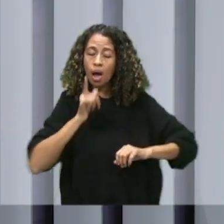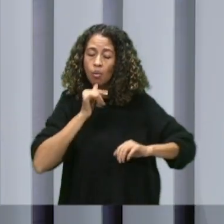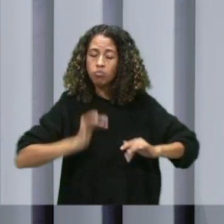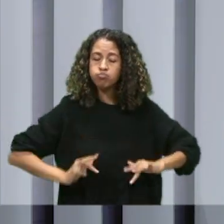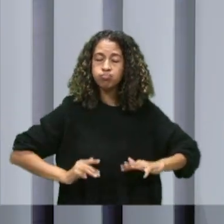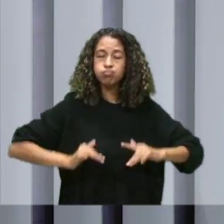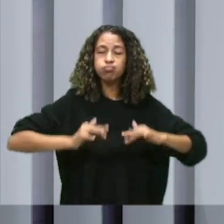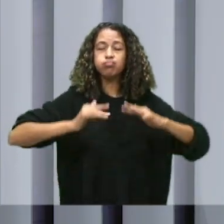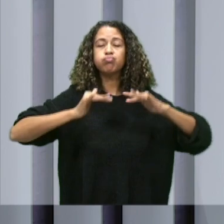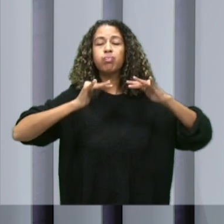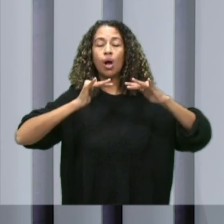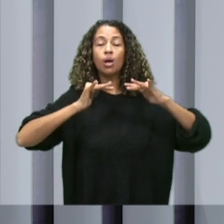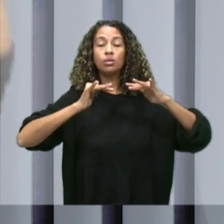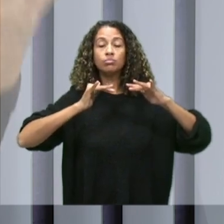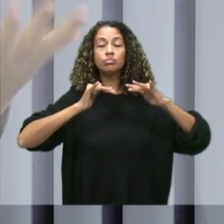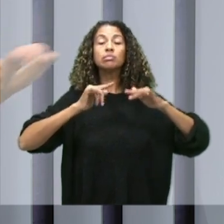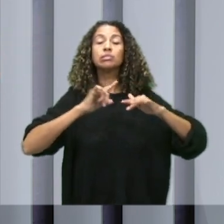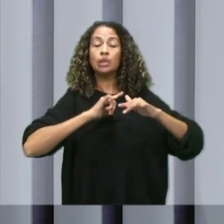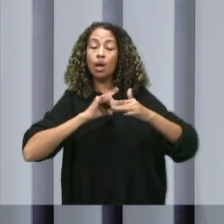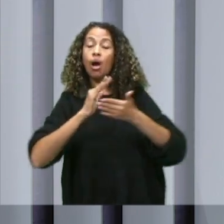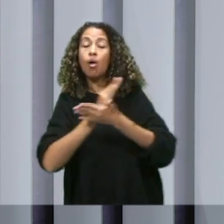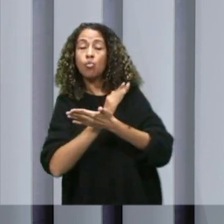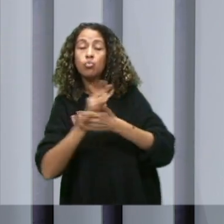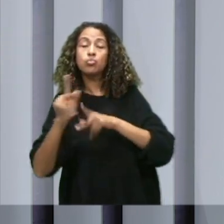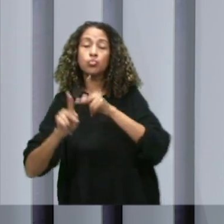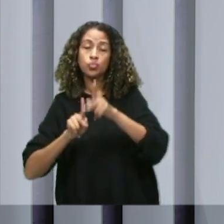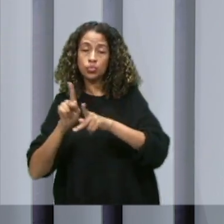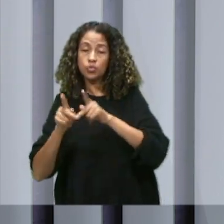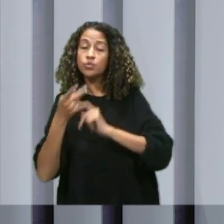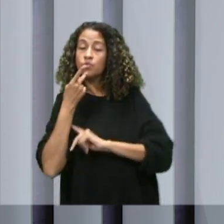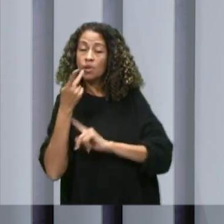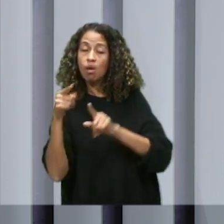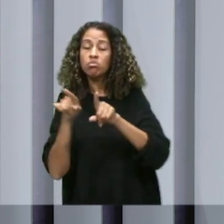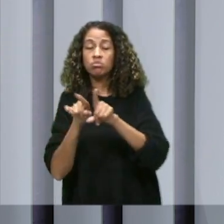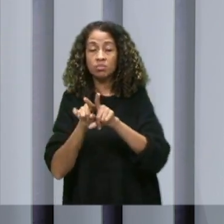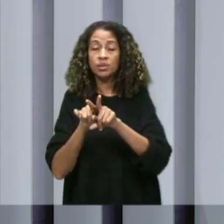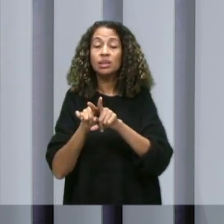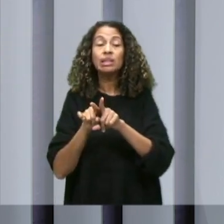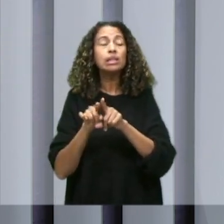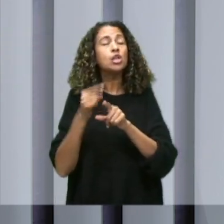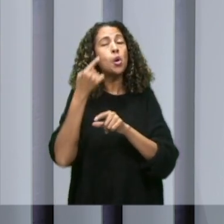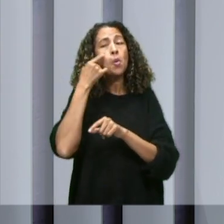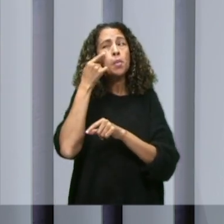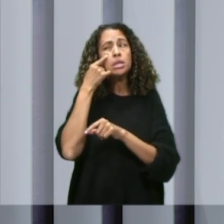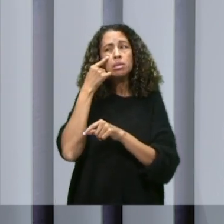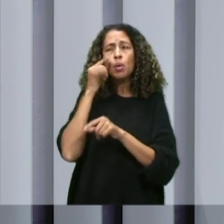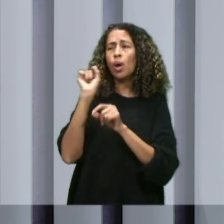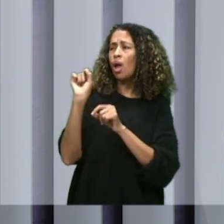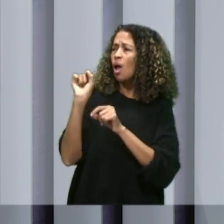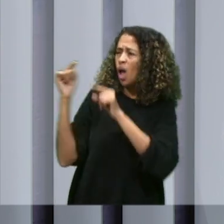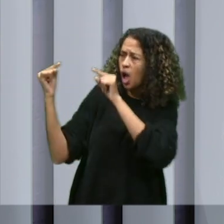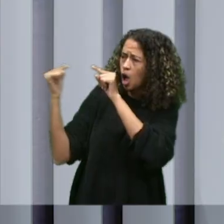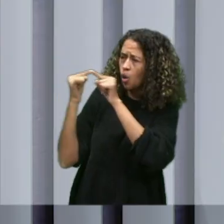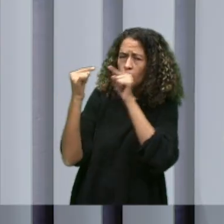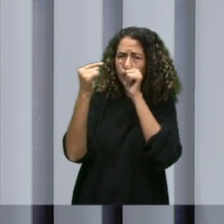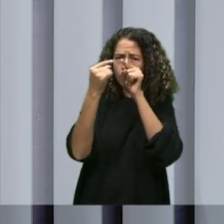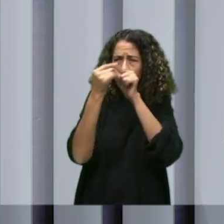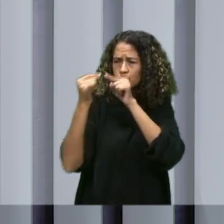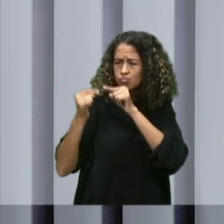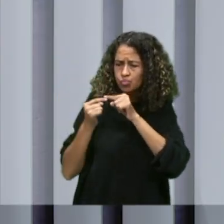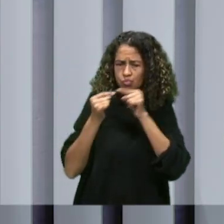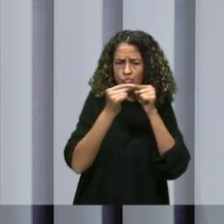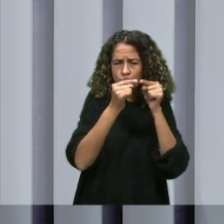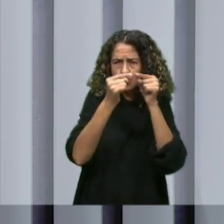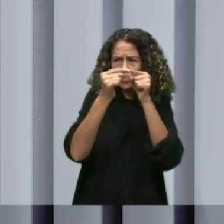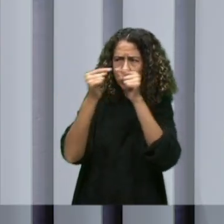serpente que surge, que alguns povos contam também. Então, eu fui vendo que tinha uma ligação, assim, dessa Noite Sem